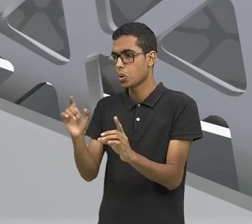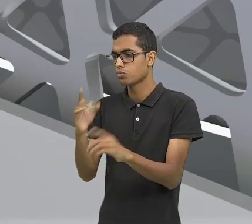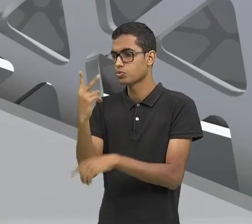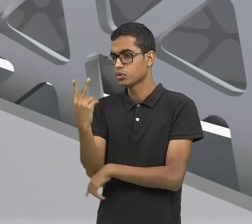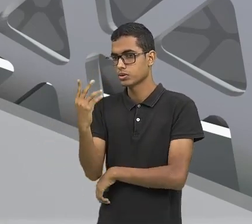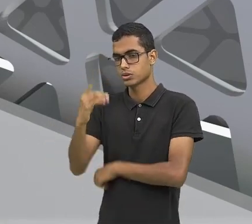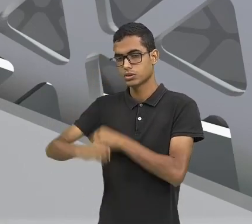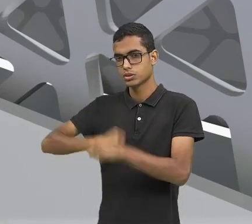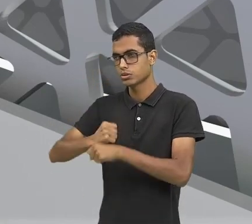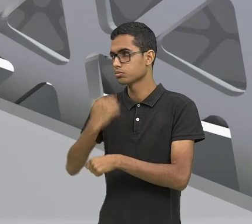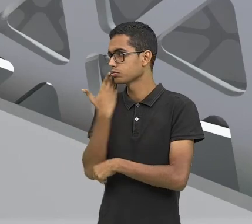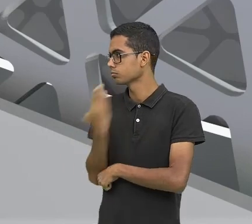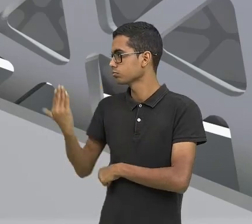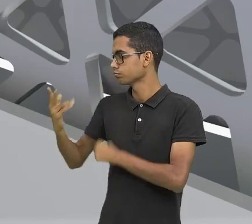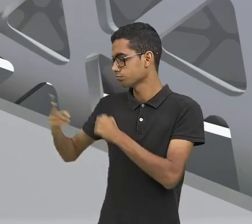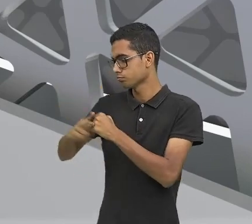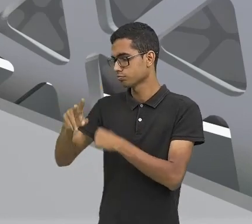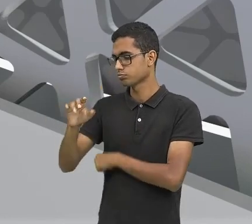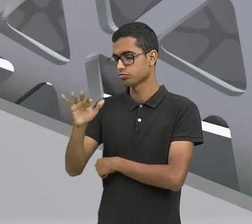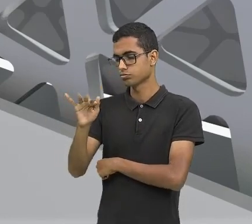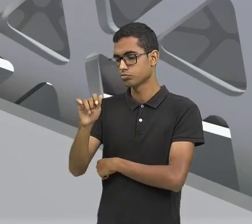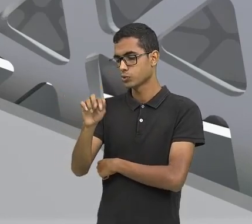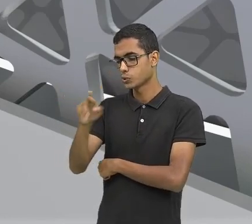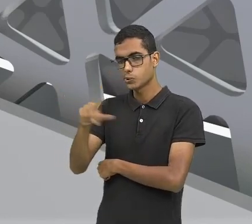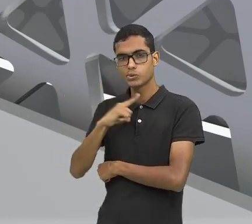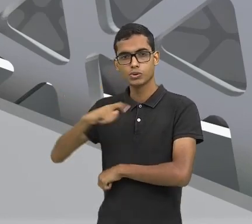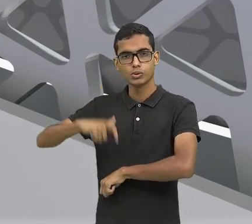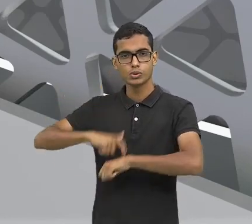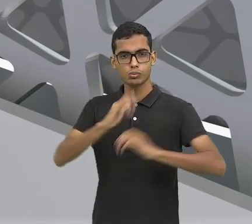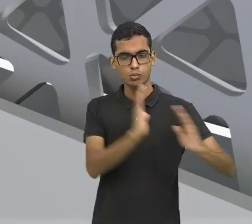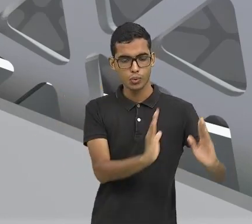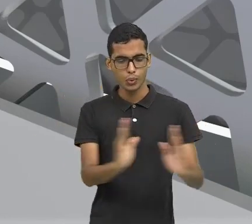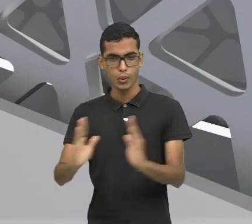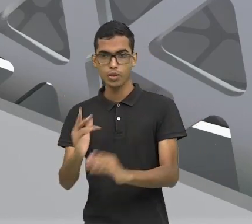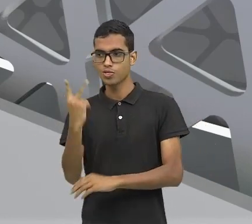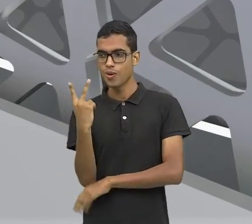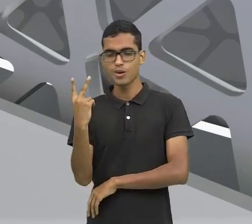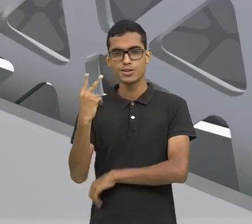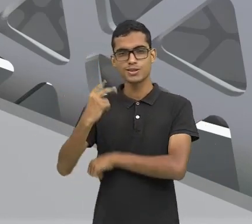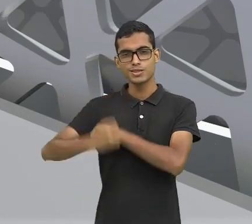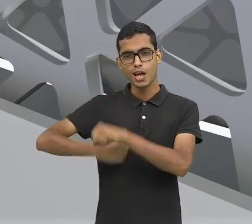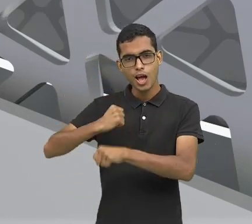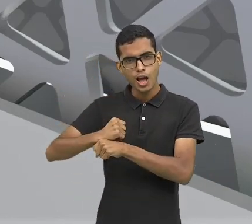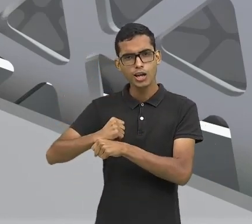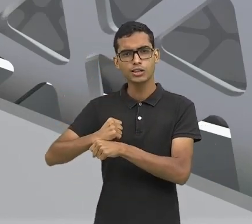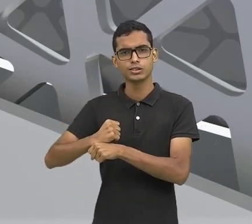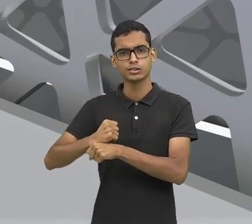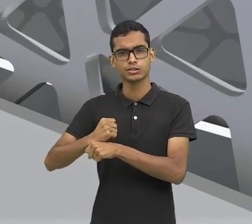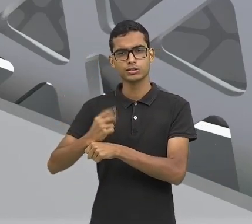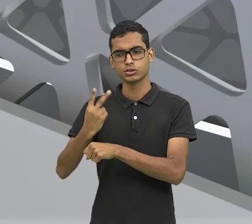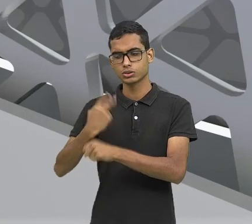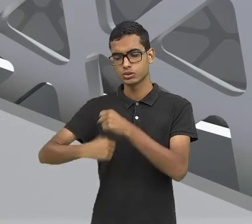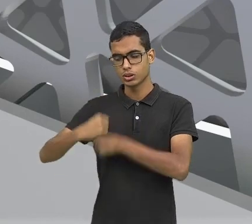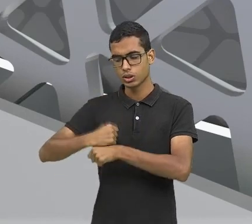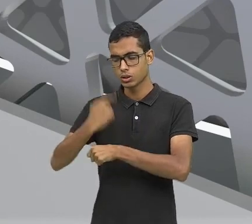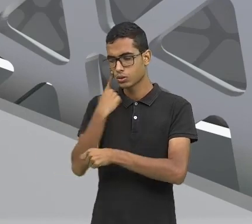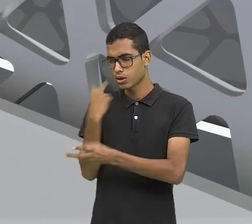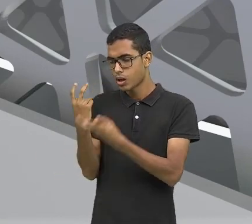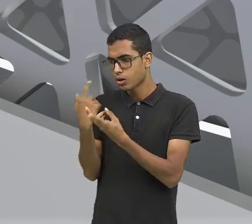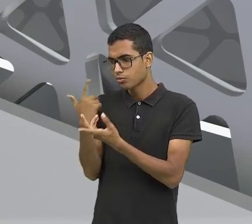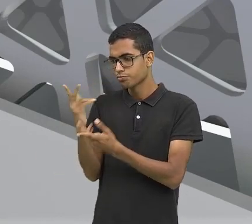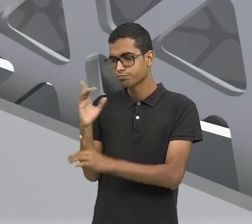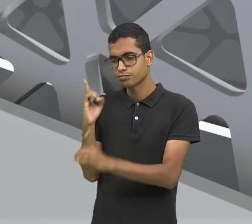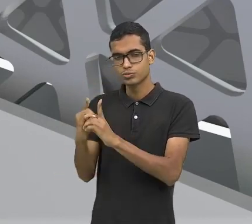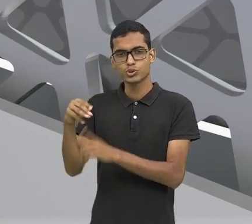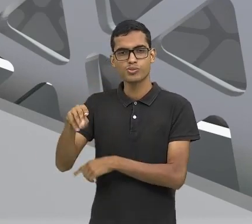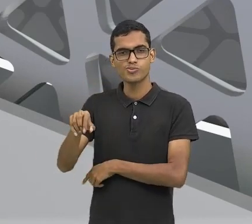Verbo fazer com a ideia de tempo cronológico. Olha só, 2 anos. Perceba que este enunciado que acompanha o verbo indica